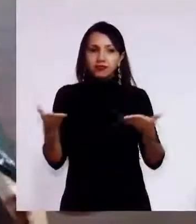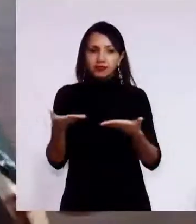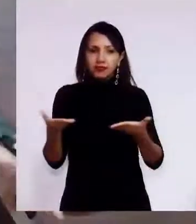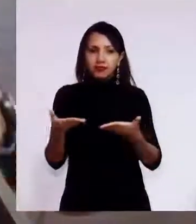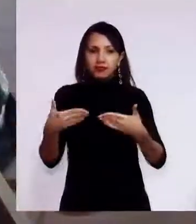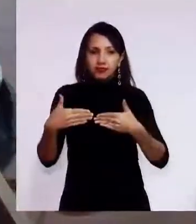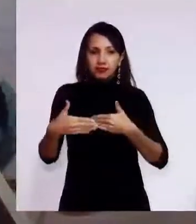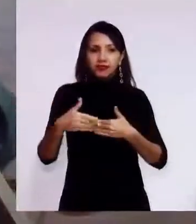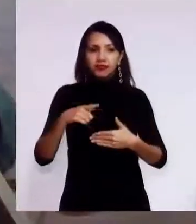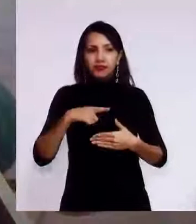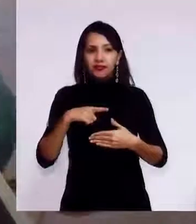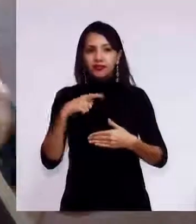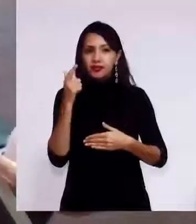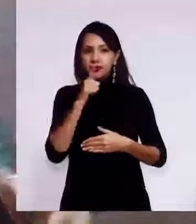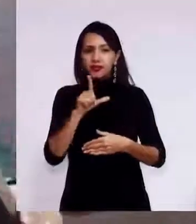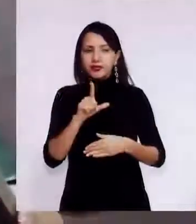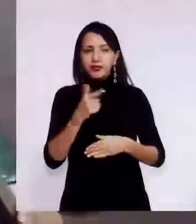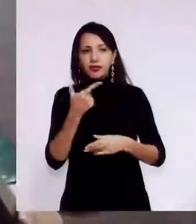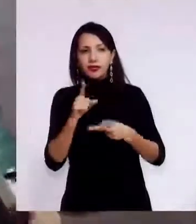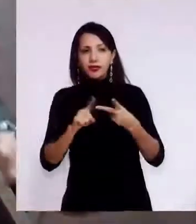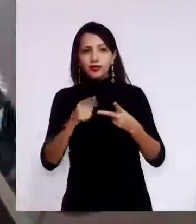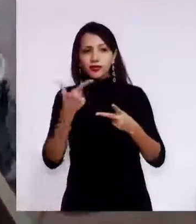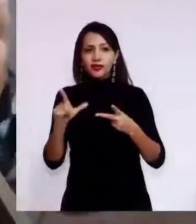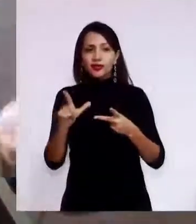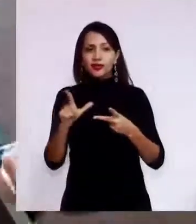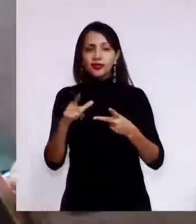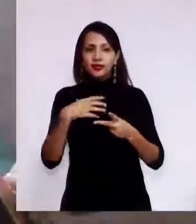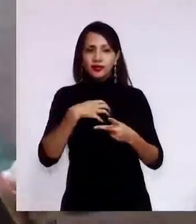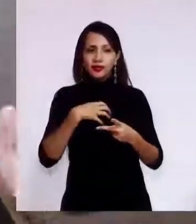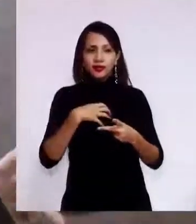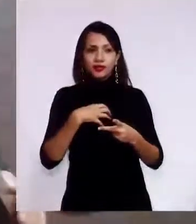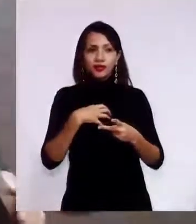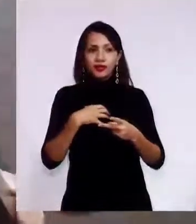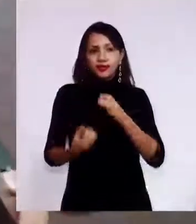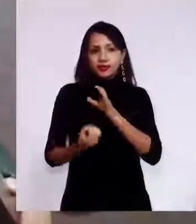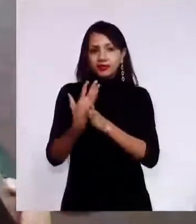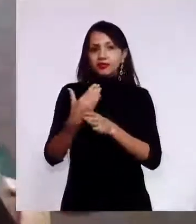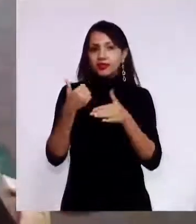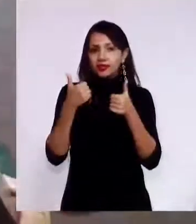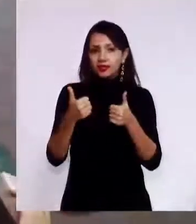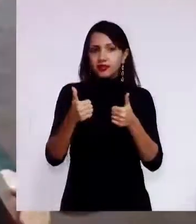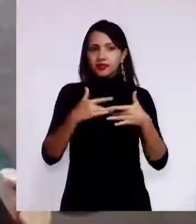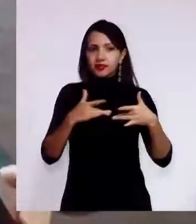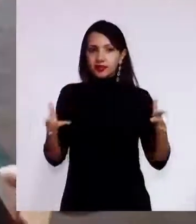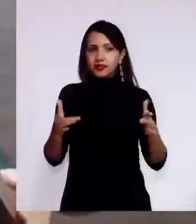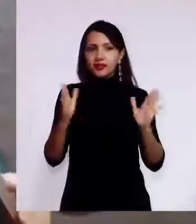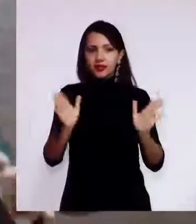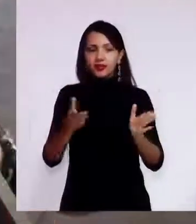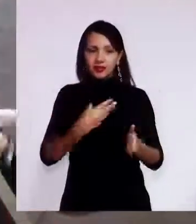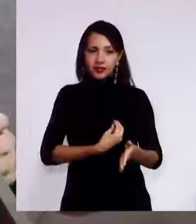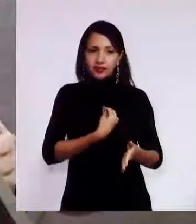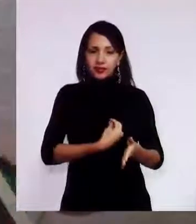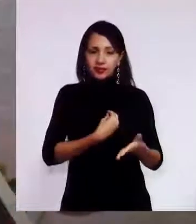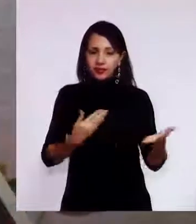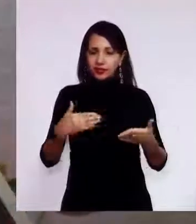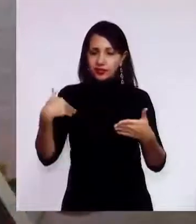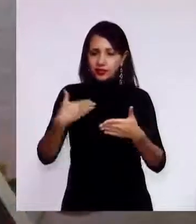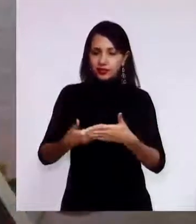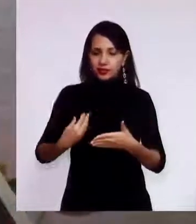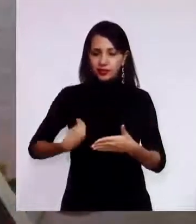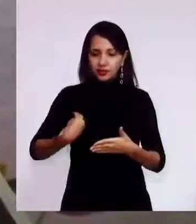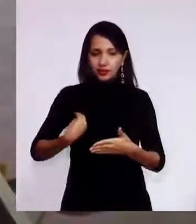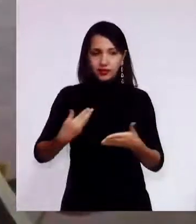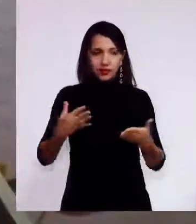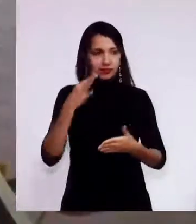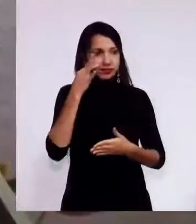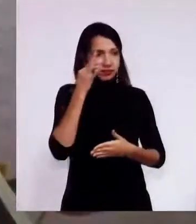Por enquanto, para quê? Para que a gente busque uma alternativa. Então, aquilo que nasceu para o bem, infelizmente, é a realidade que a gente está vivendo, não é? Hoje eu